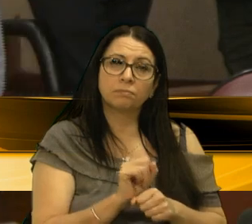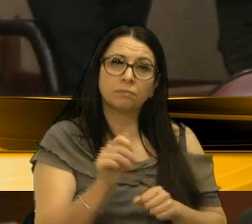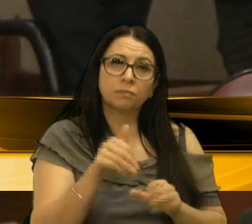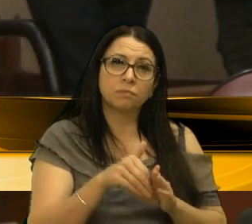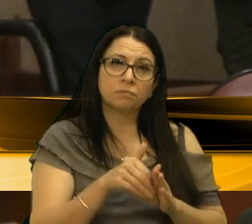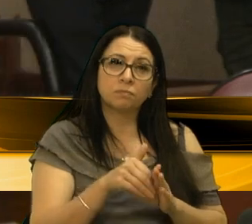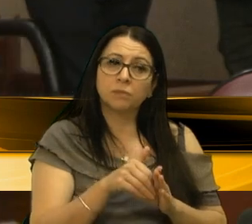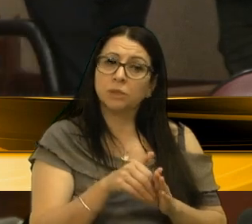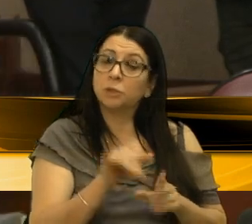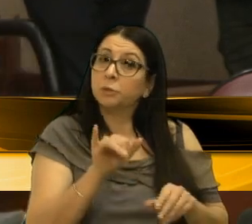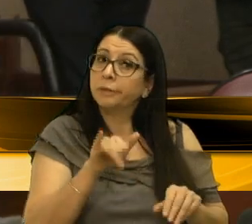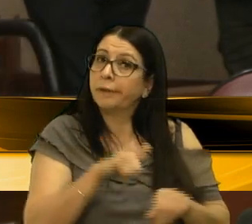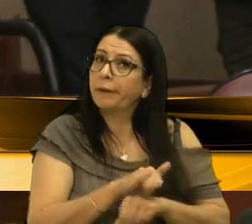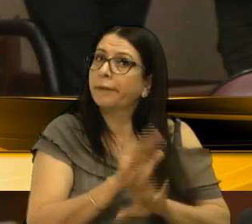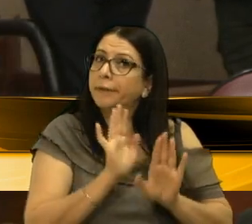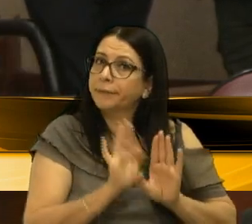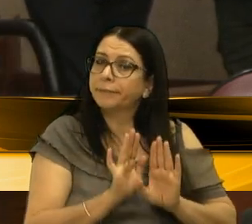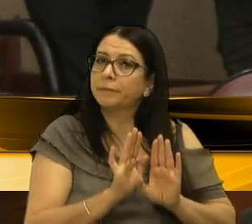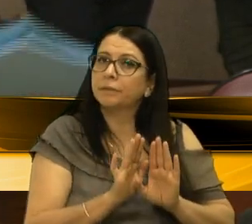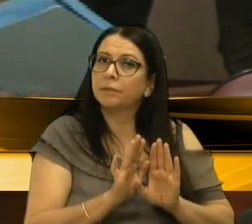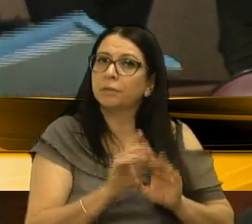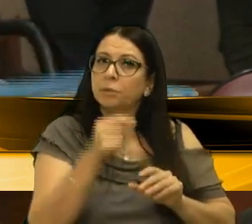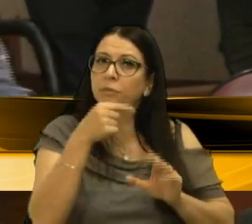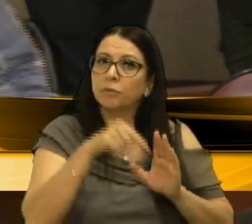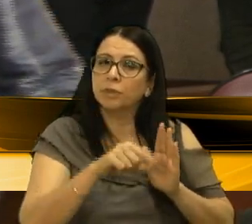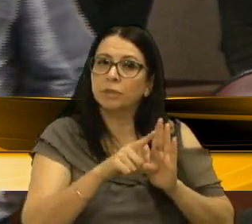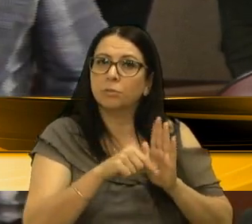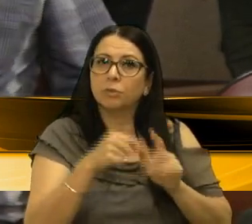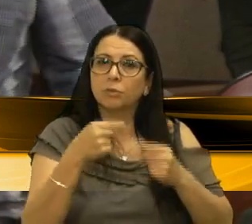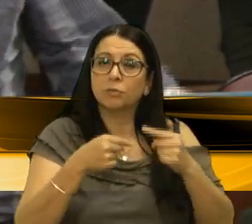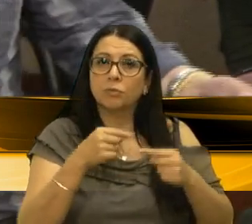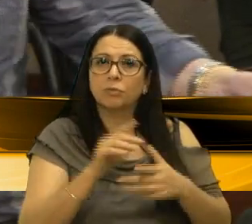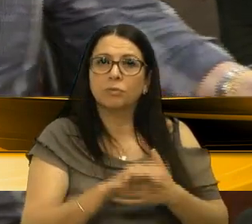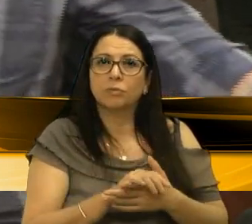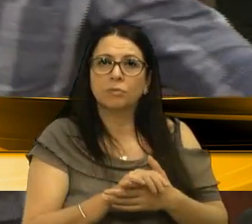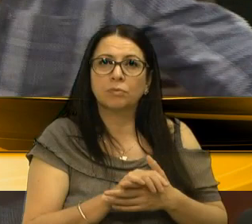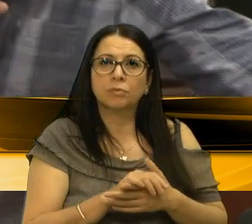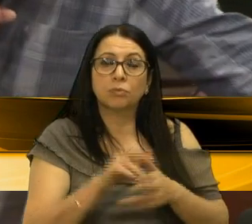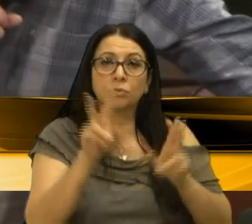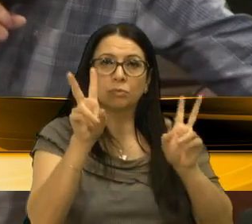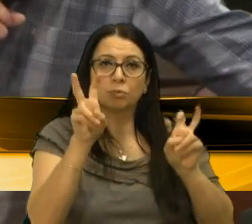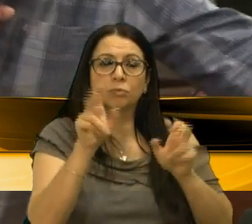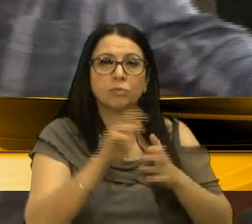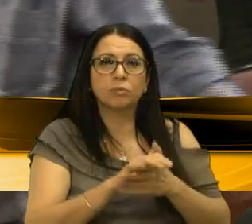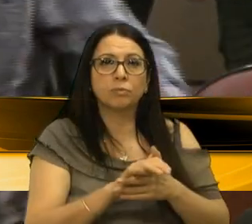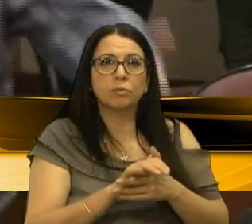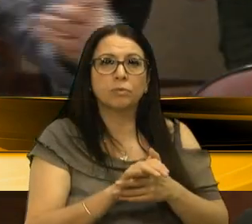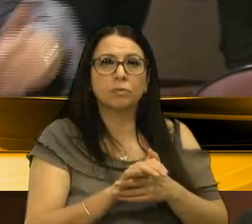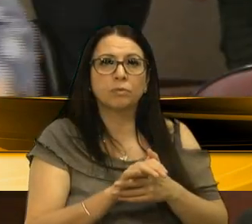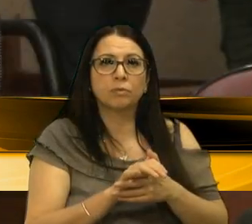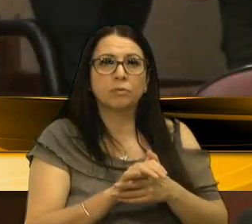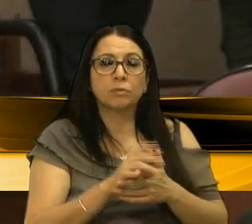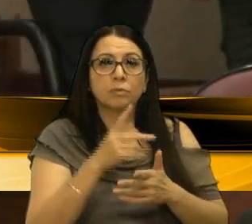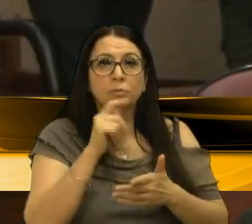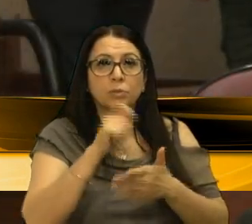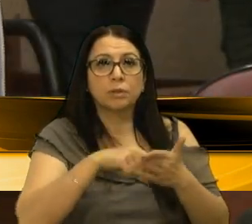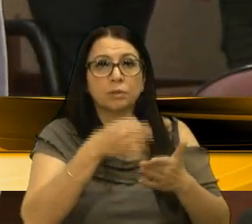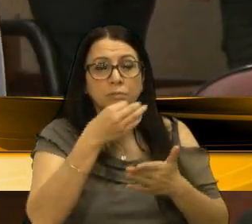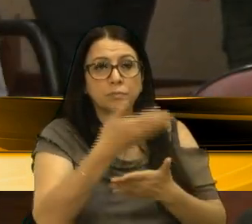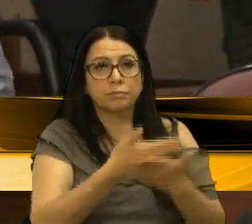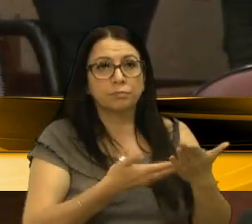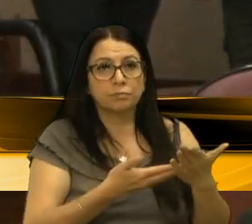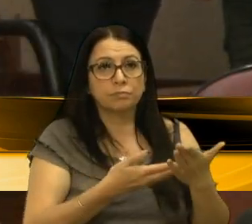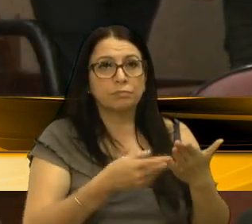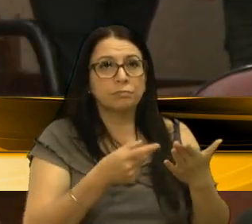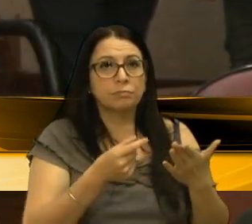votando gato por lebre, né? Mas vou me aprofundar depois na discussão desse assunto. Mas, mesmo assim, como assinei o parecer, vereador